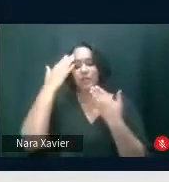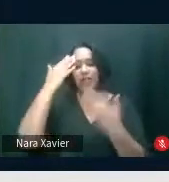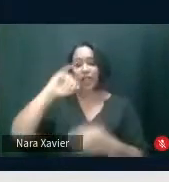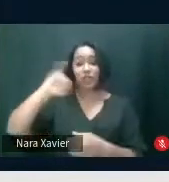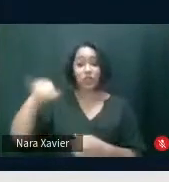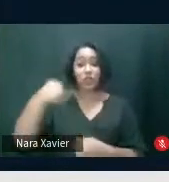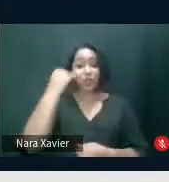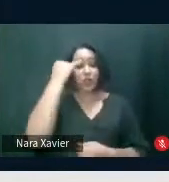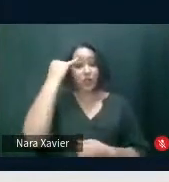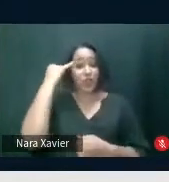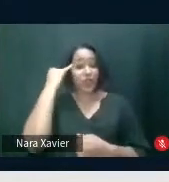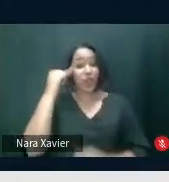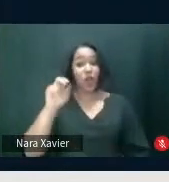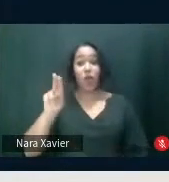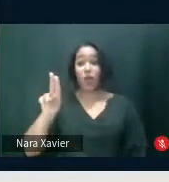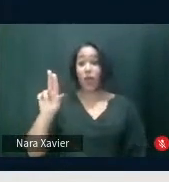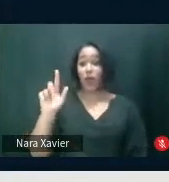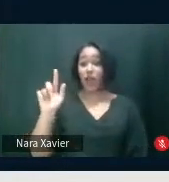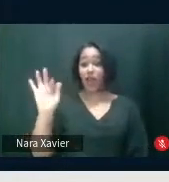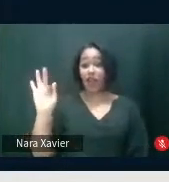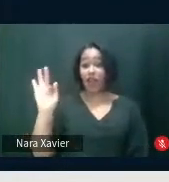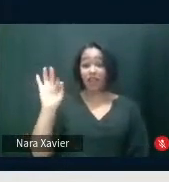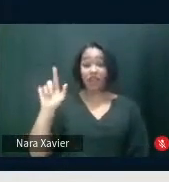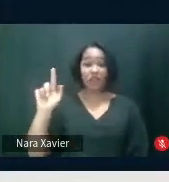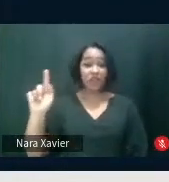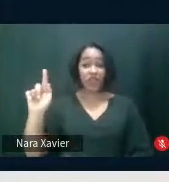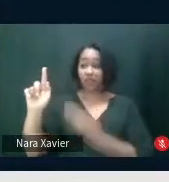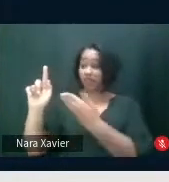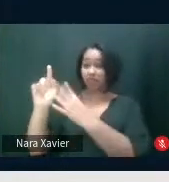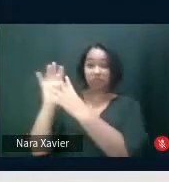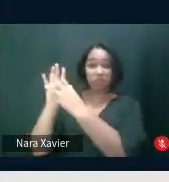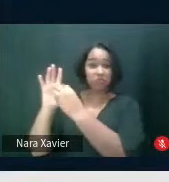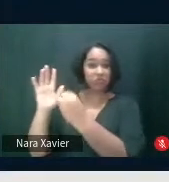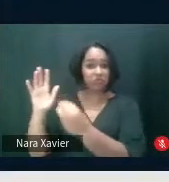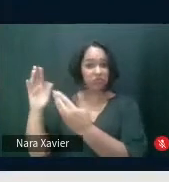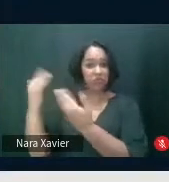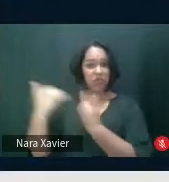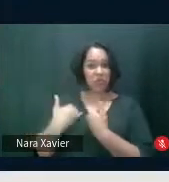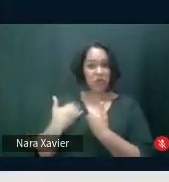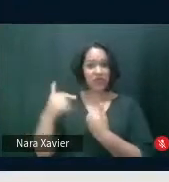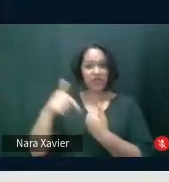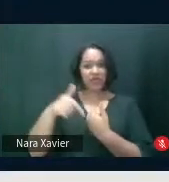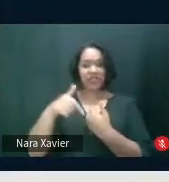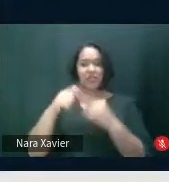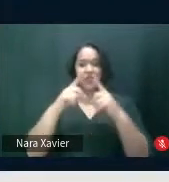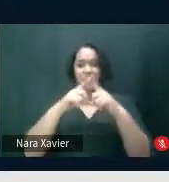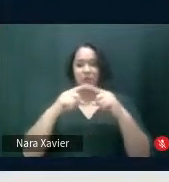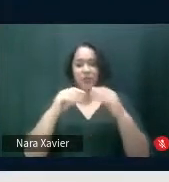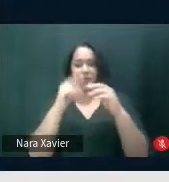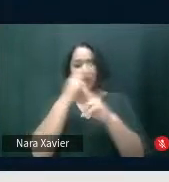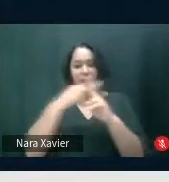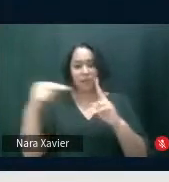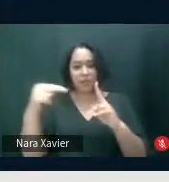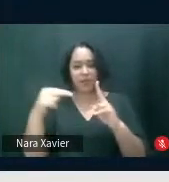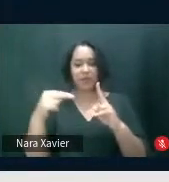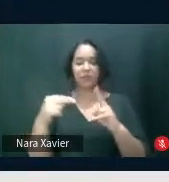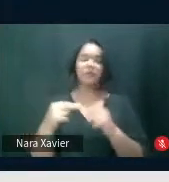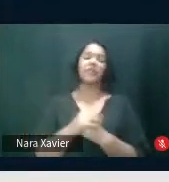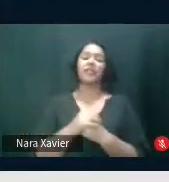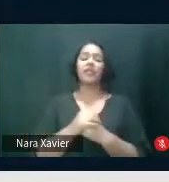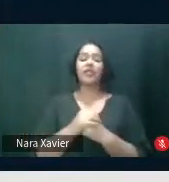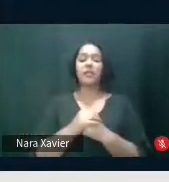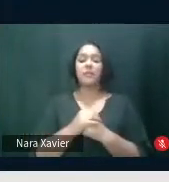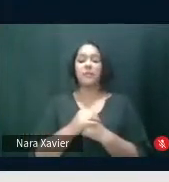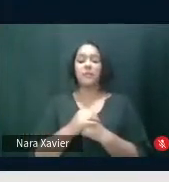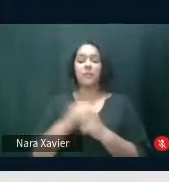obrigada. A UFG foi um exemplo para a gente quando nós criamos o Polo. A professora da linguística, Enete Fausch, criou com o modelo